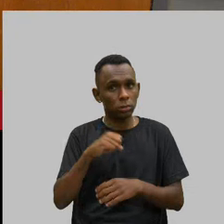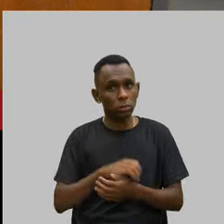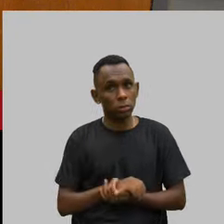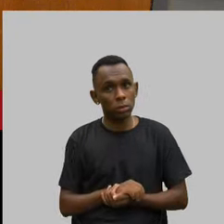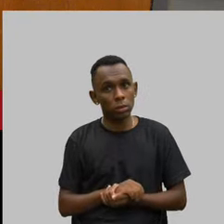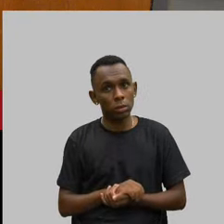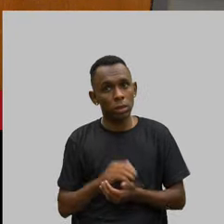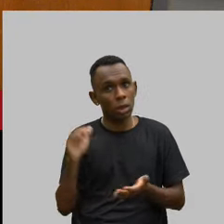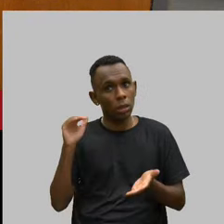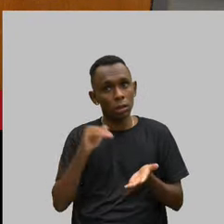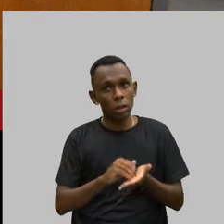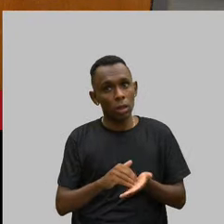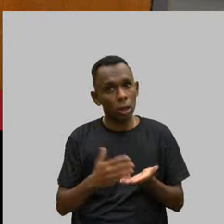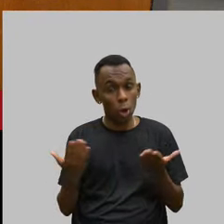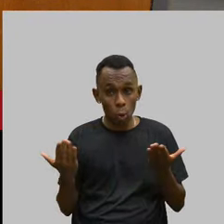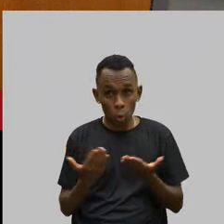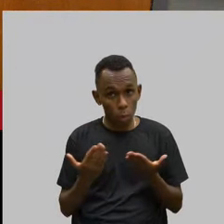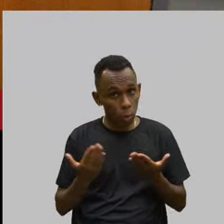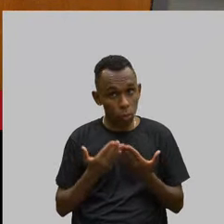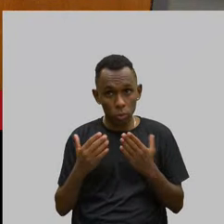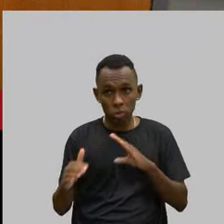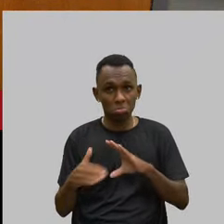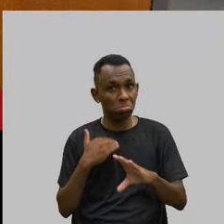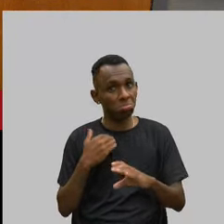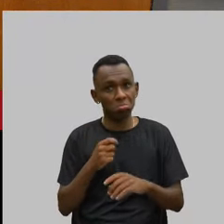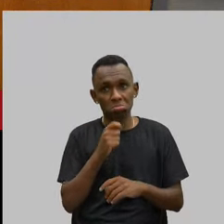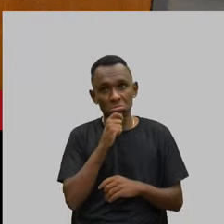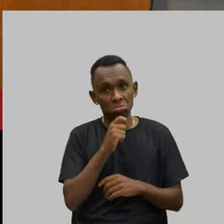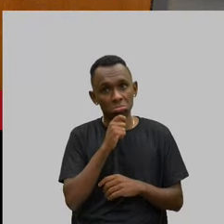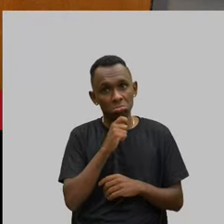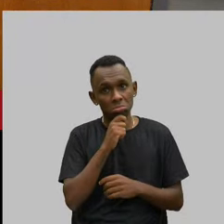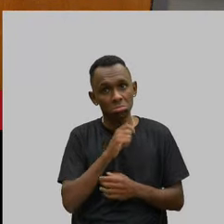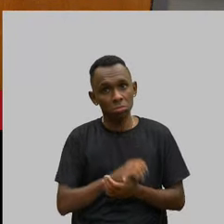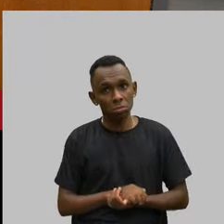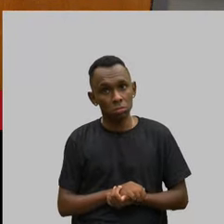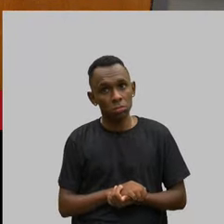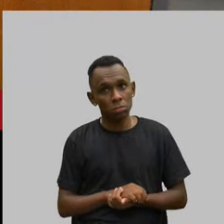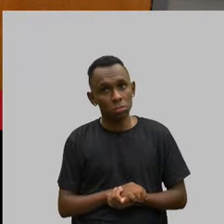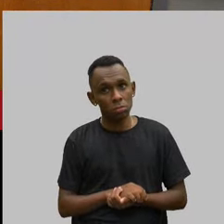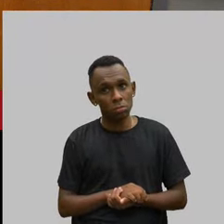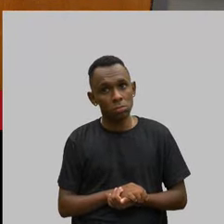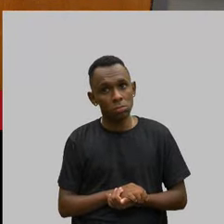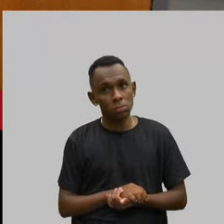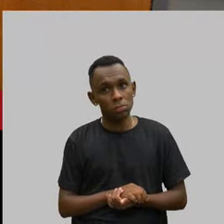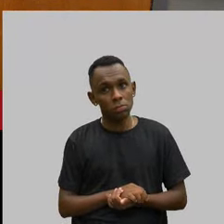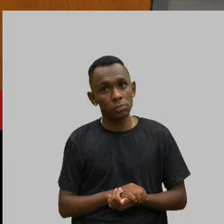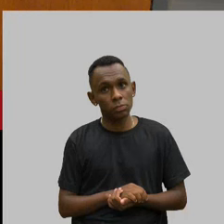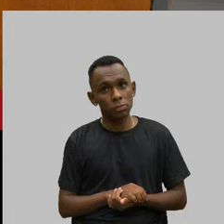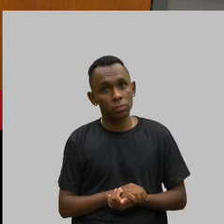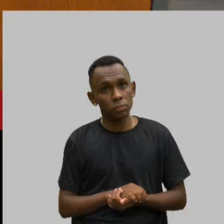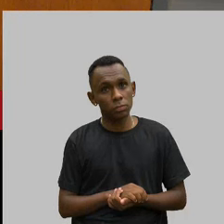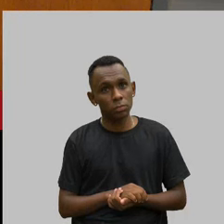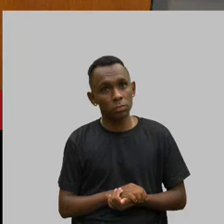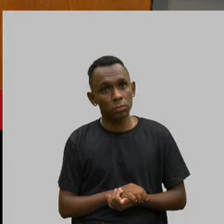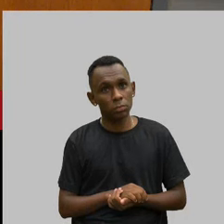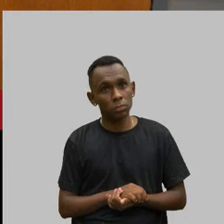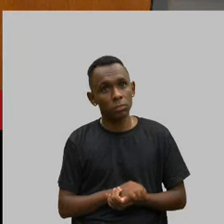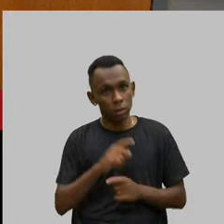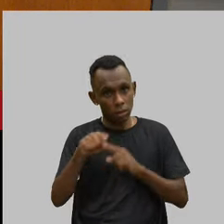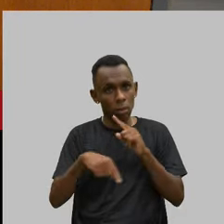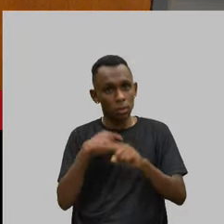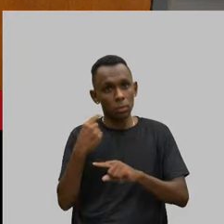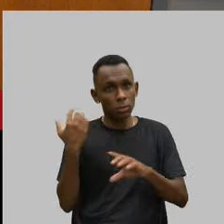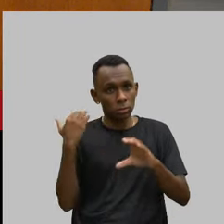até hoje aqui no aqui na tô até questionando a secretária geral da mesa porque passa por lá depois eu posso passar pro senhor aqui a